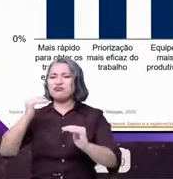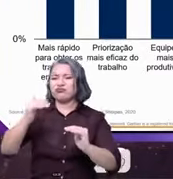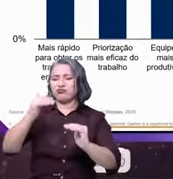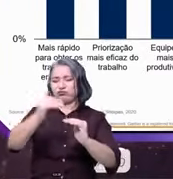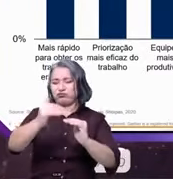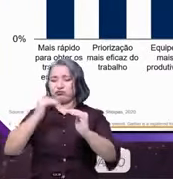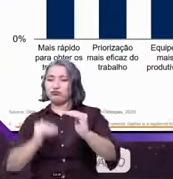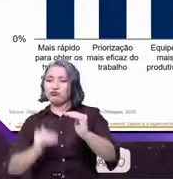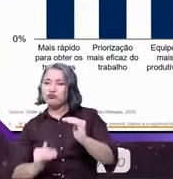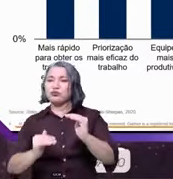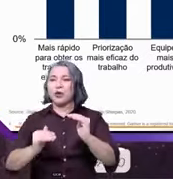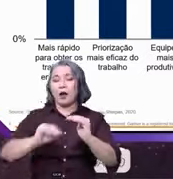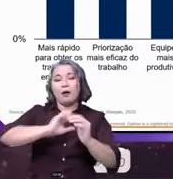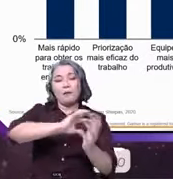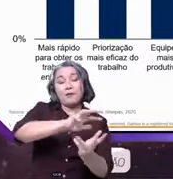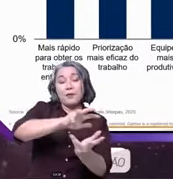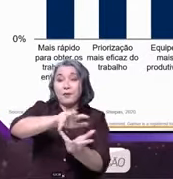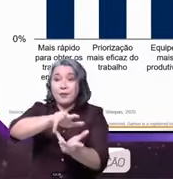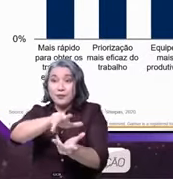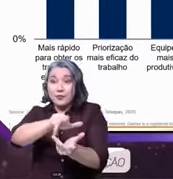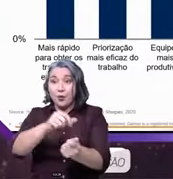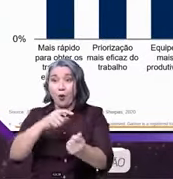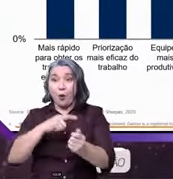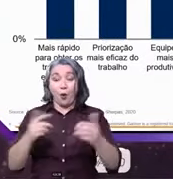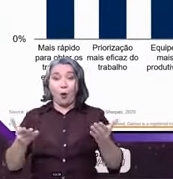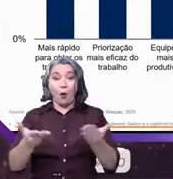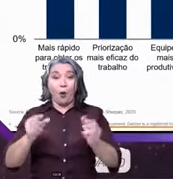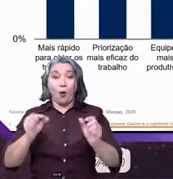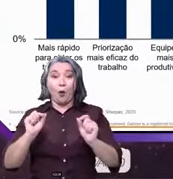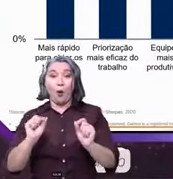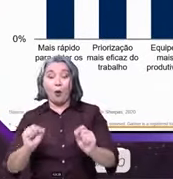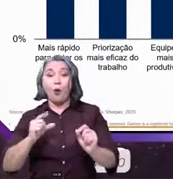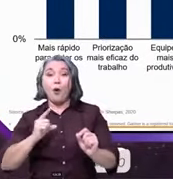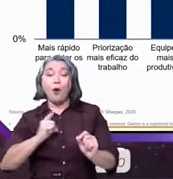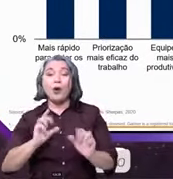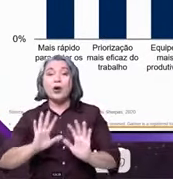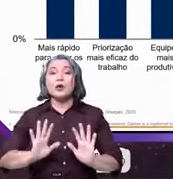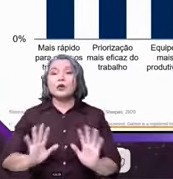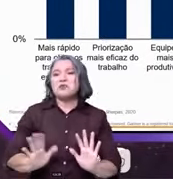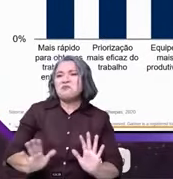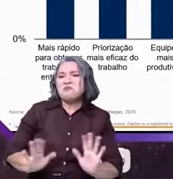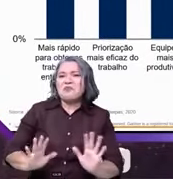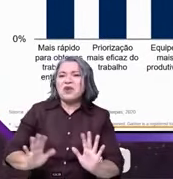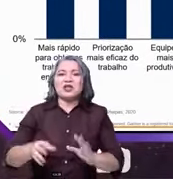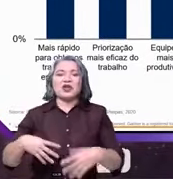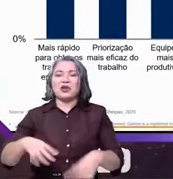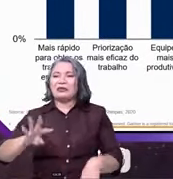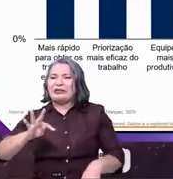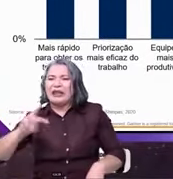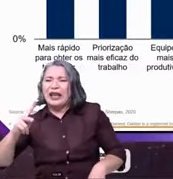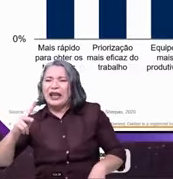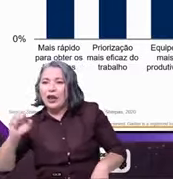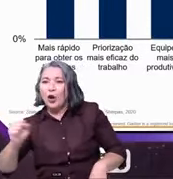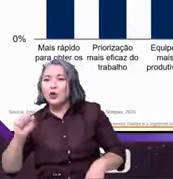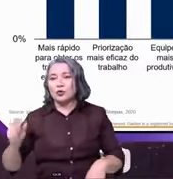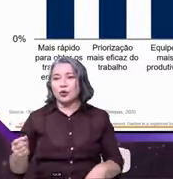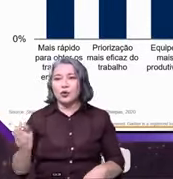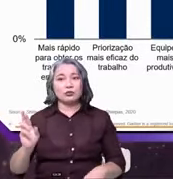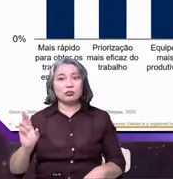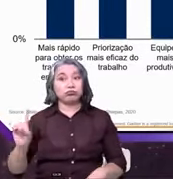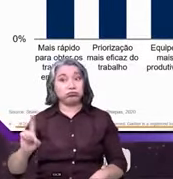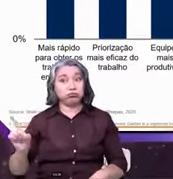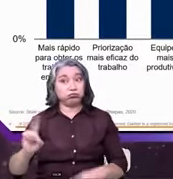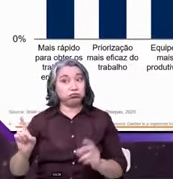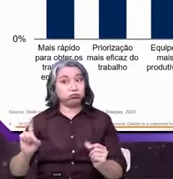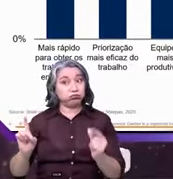hierarquizadas, multinacionais hoje de trilhões de dólares. E me